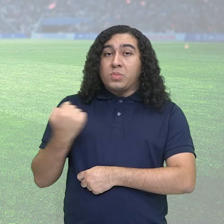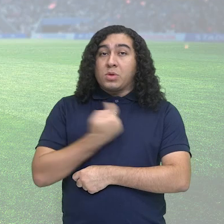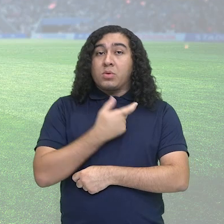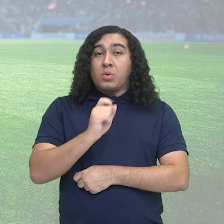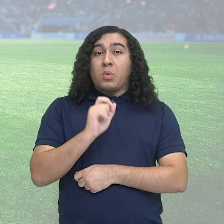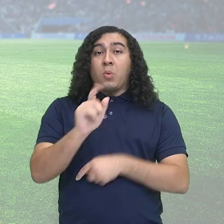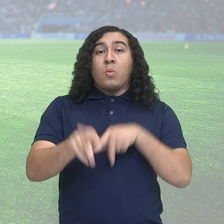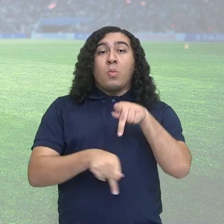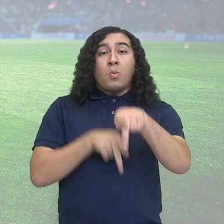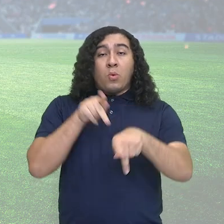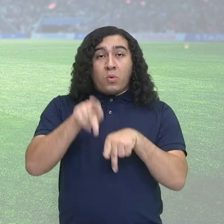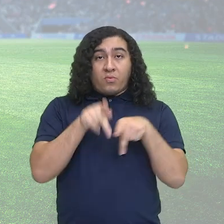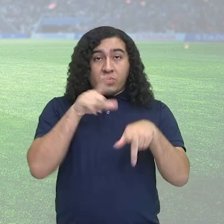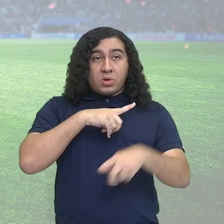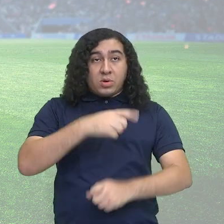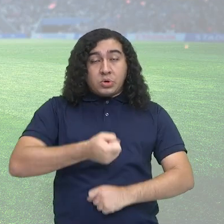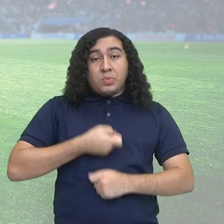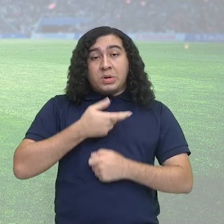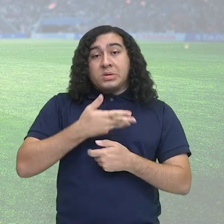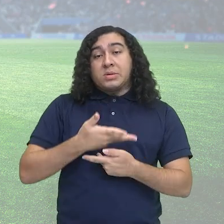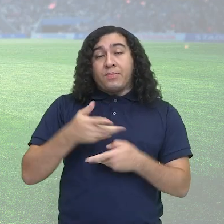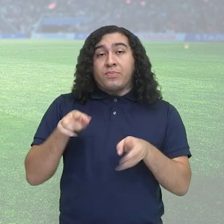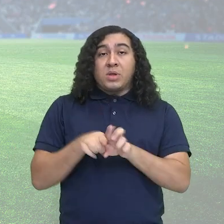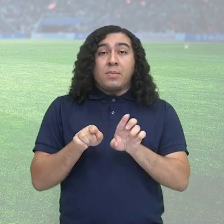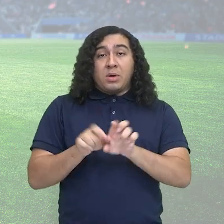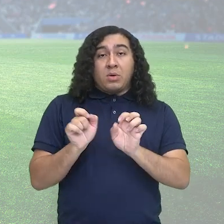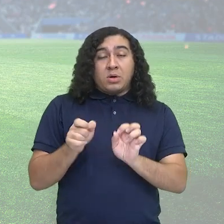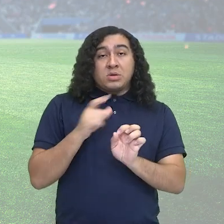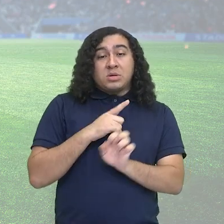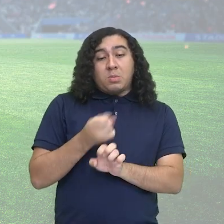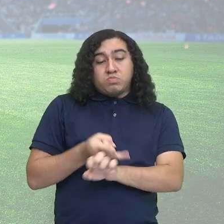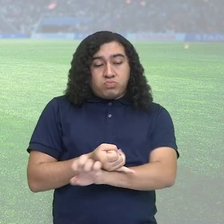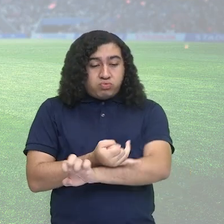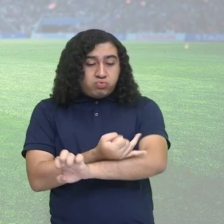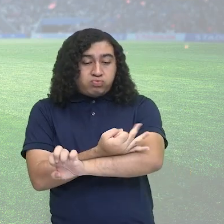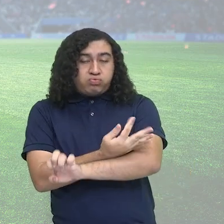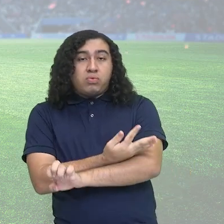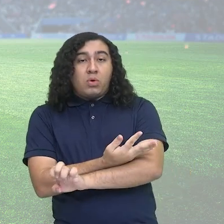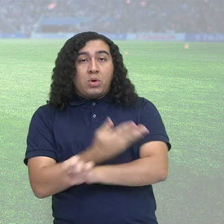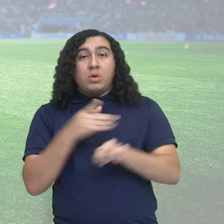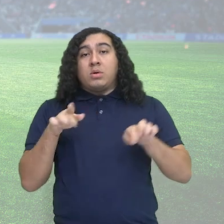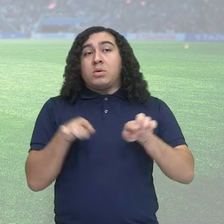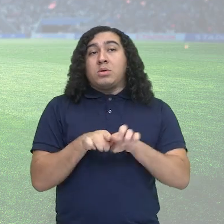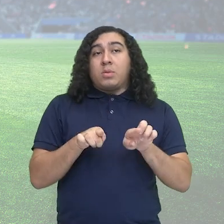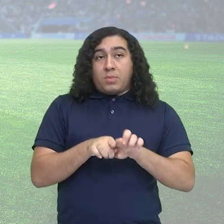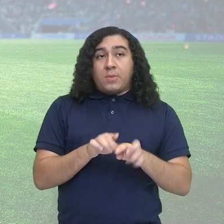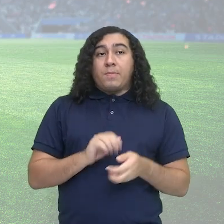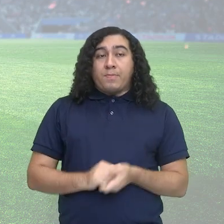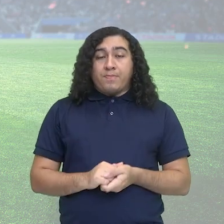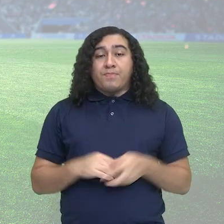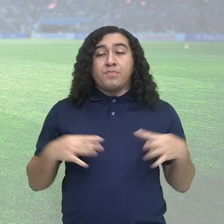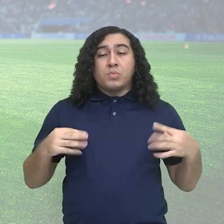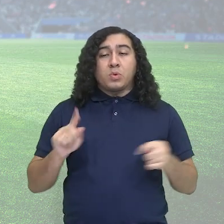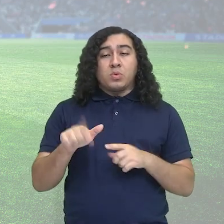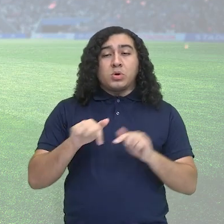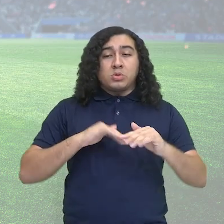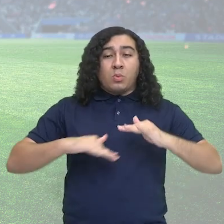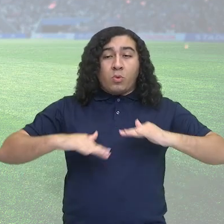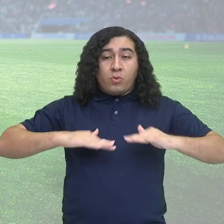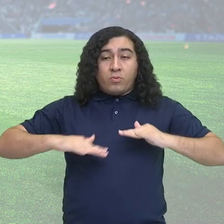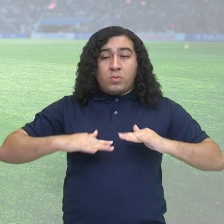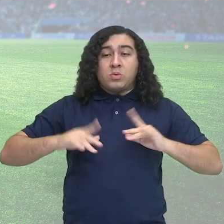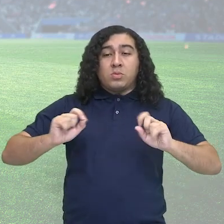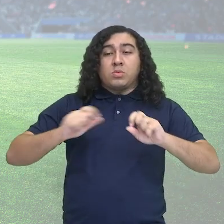o povo ele se expressa, né? Ele põe para fora todas as suas emoções e toda essa